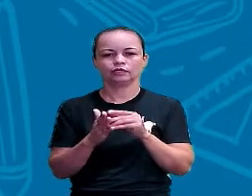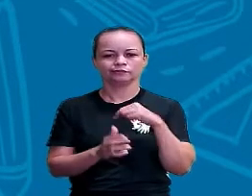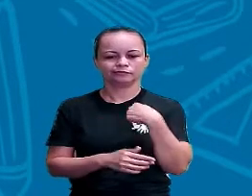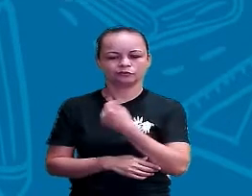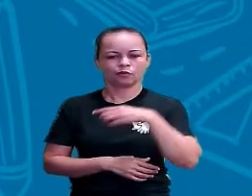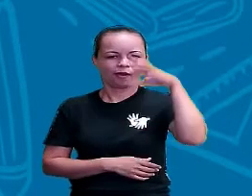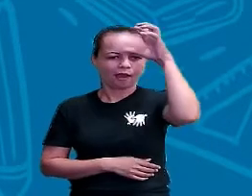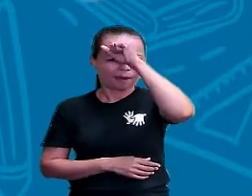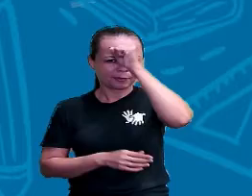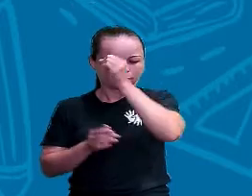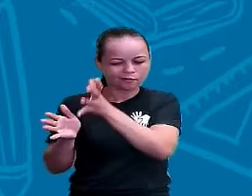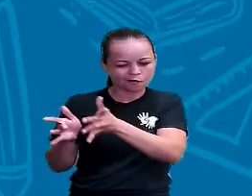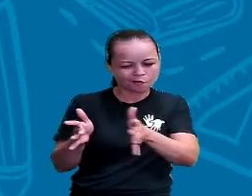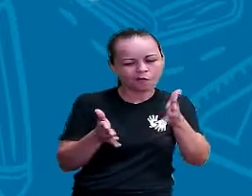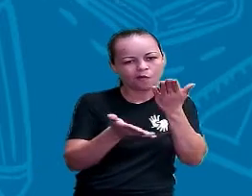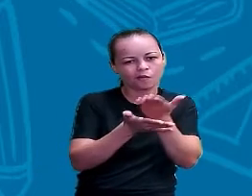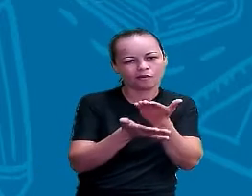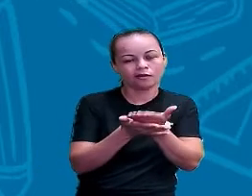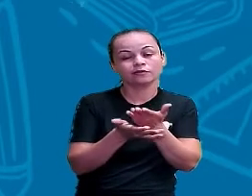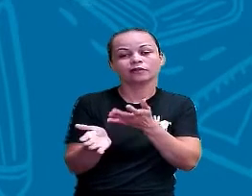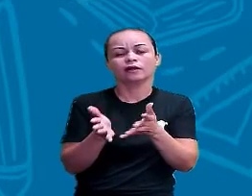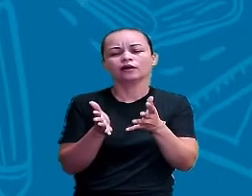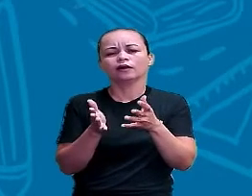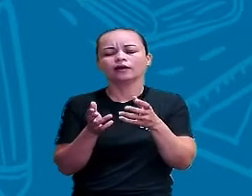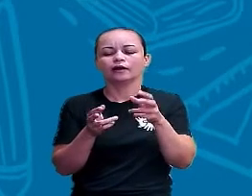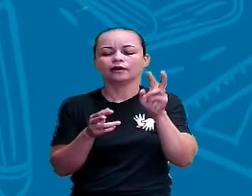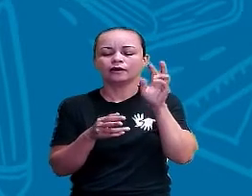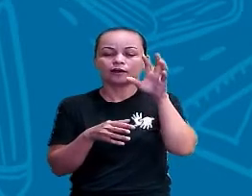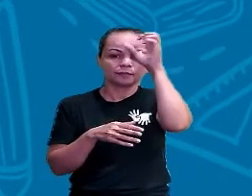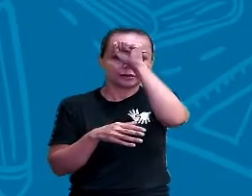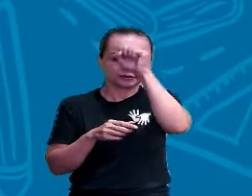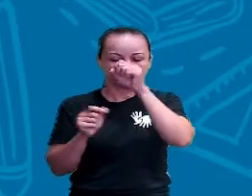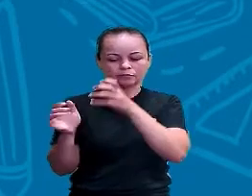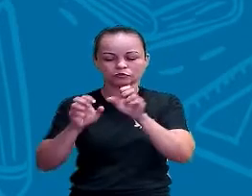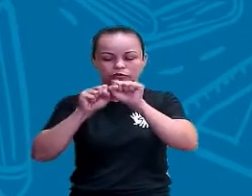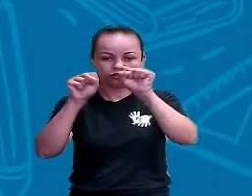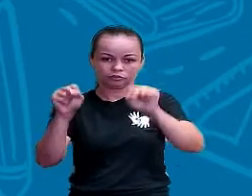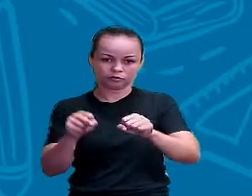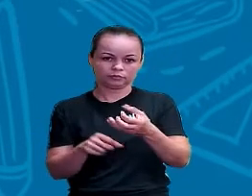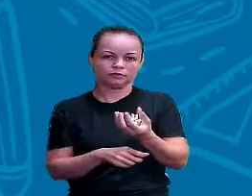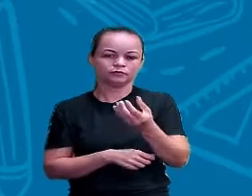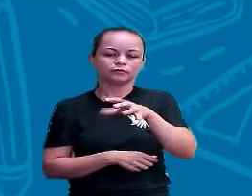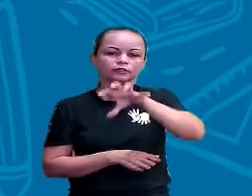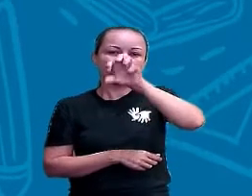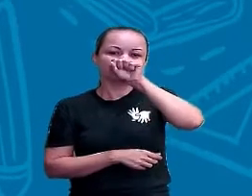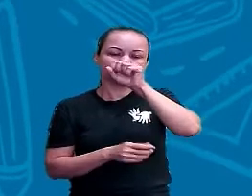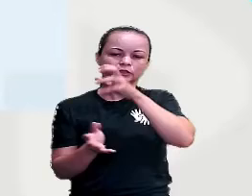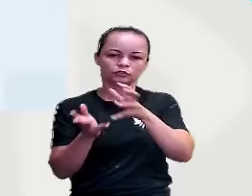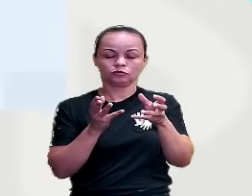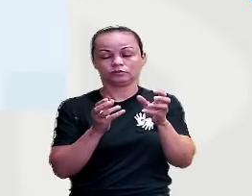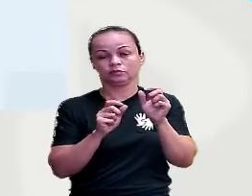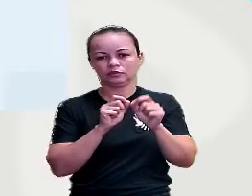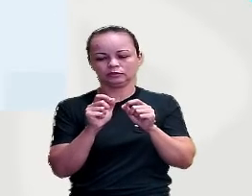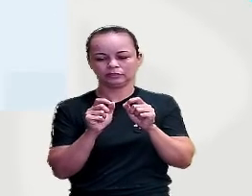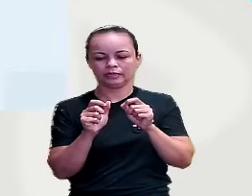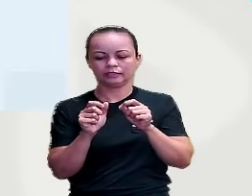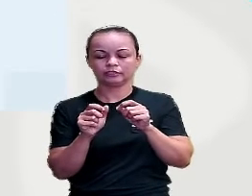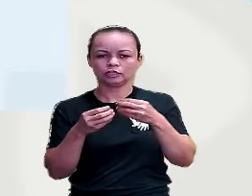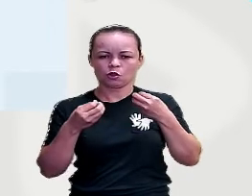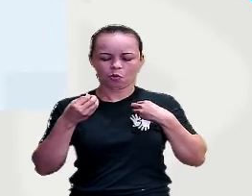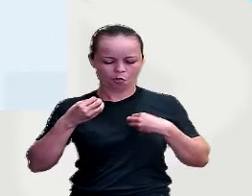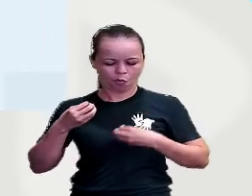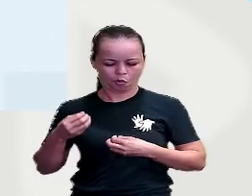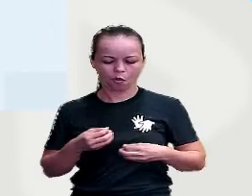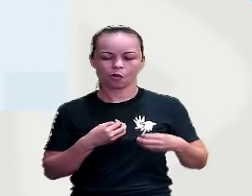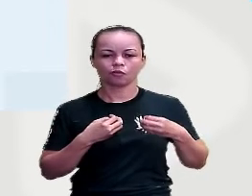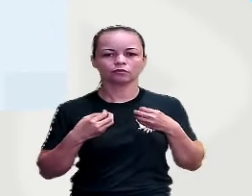da nossa aula, tá certo? Nós aprendemos que o nosso sistema respiratório, ele é composto por uma série de órgãos, tá certo? Esses órgãos